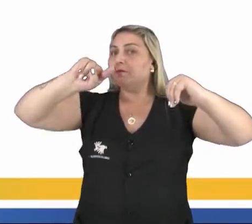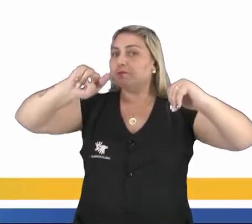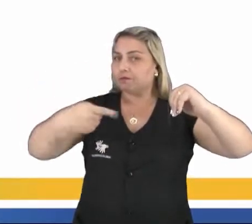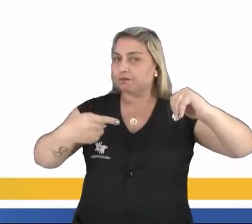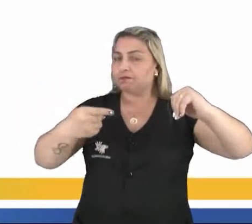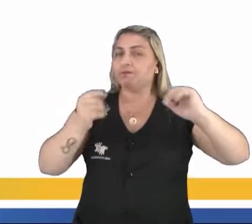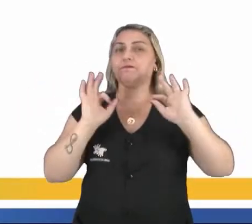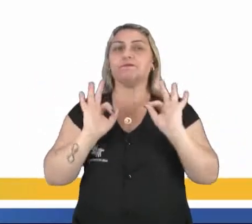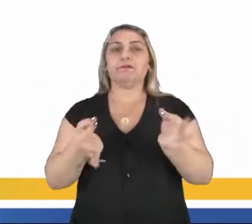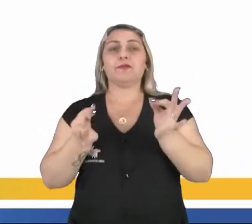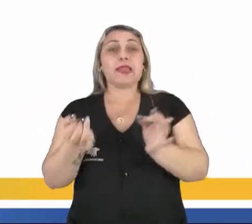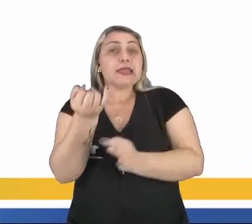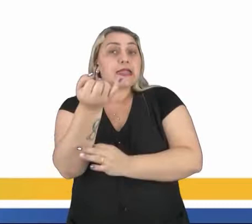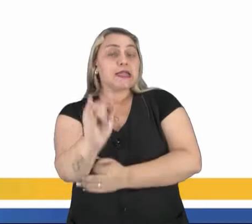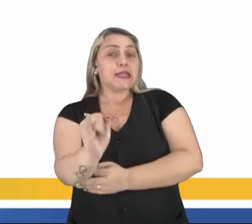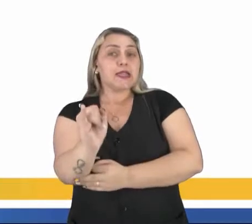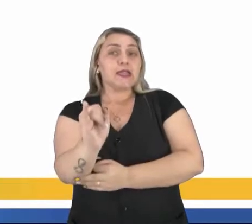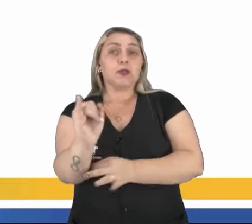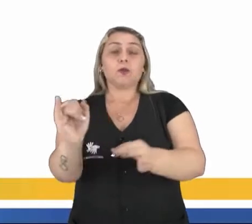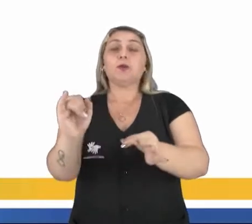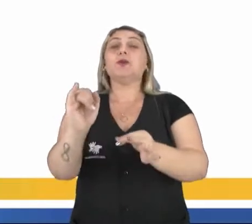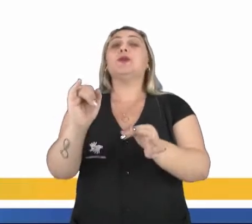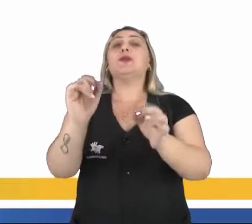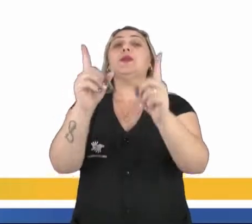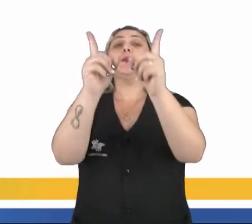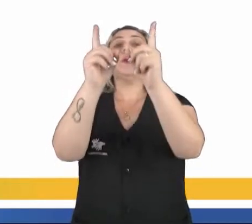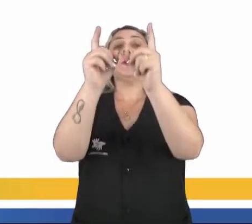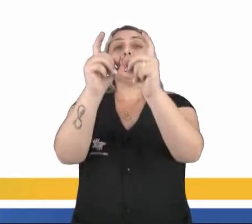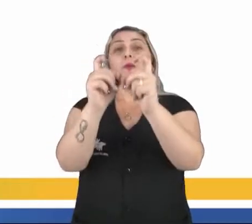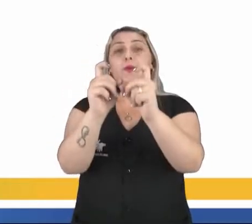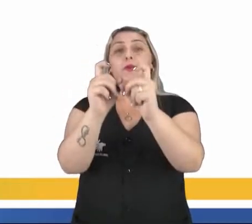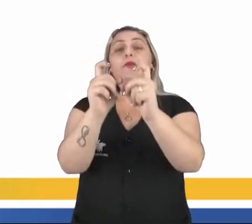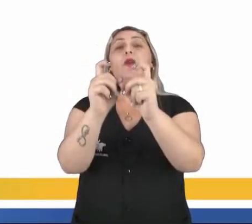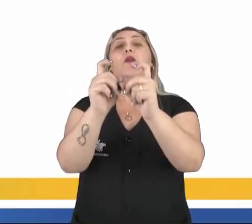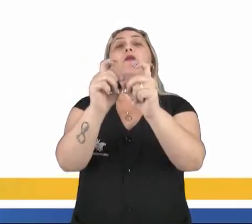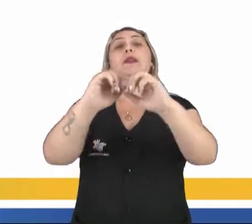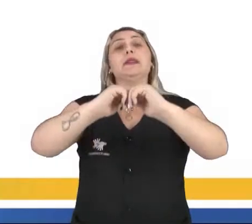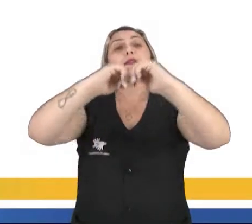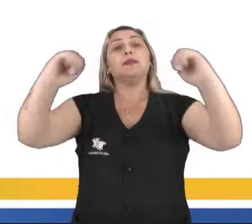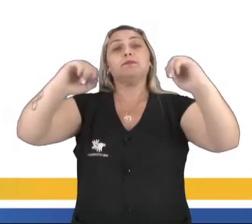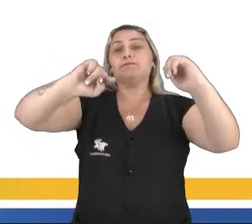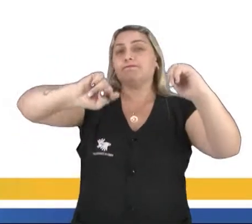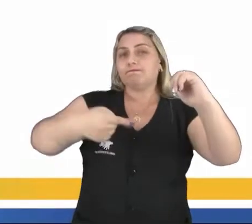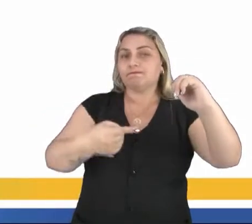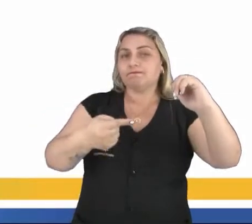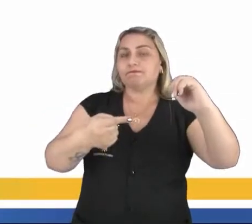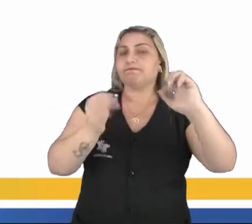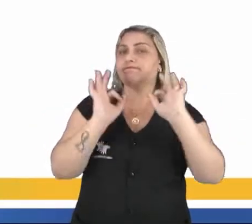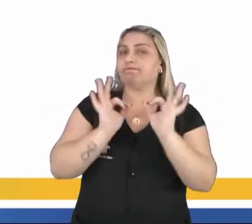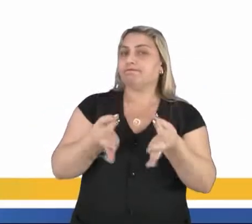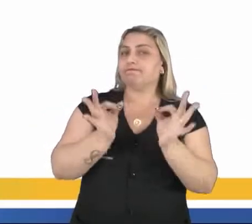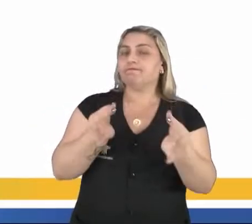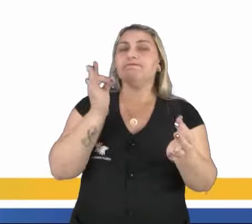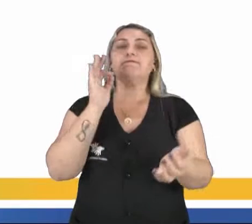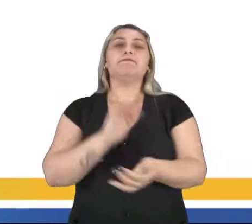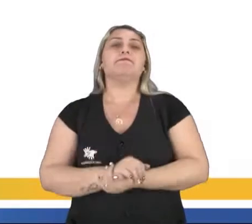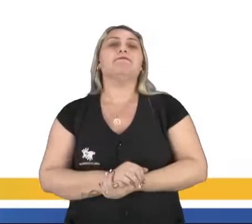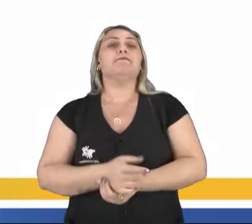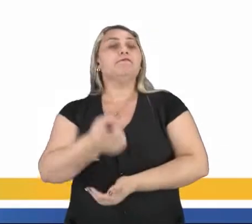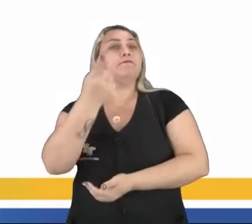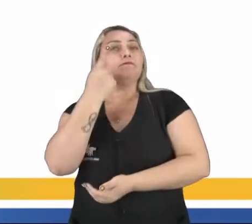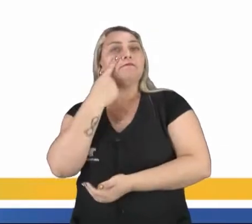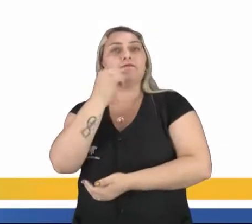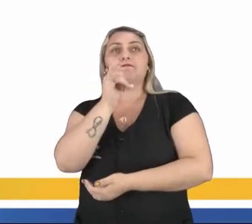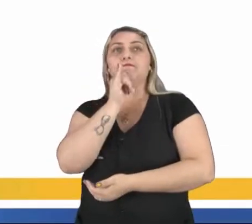vírgula, tá? Se elas não vierem ali ligadas por conectivos, elas vão vir separadas por vírgula, tá certo? Vamos ver aqui